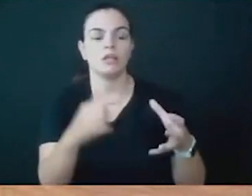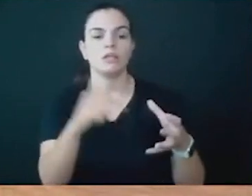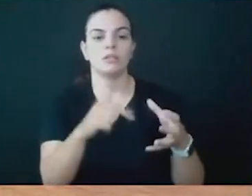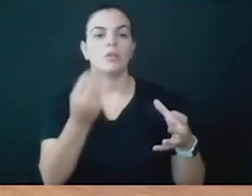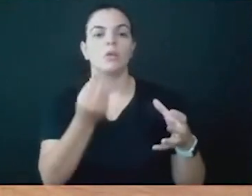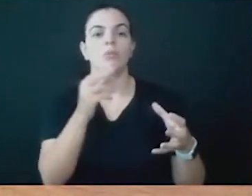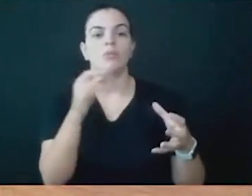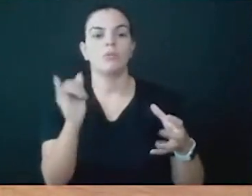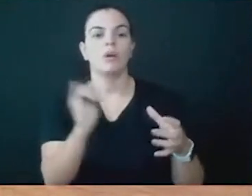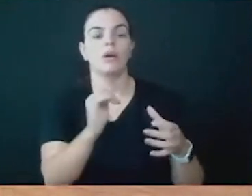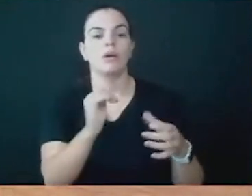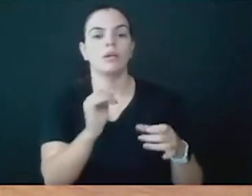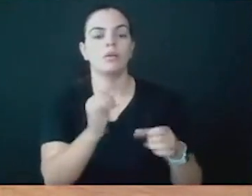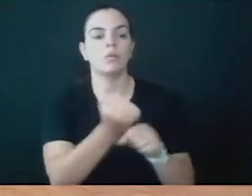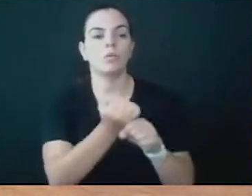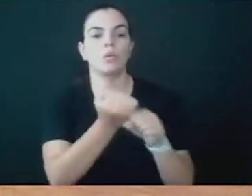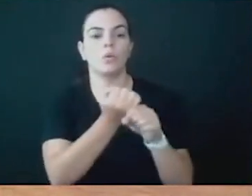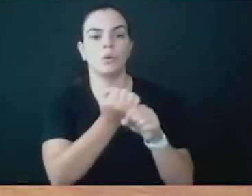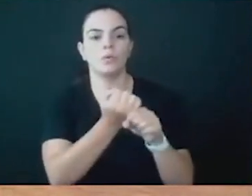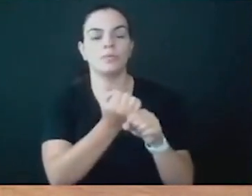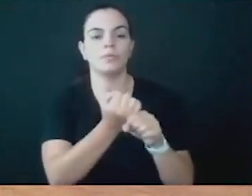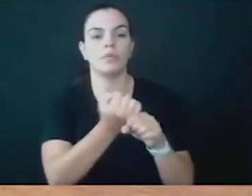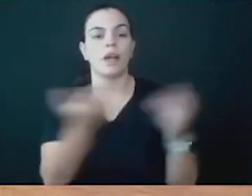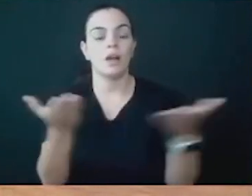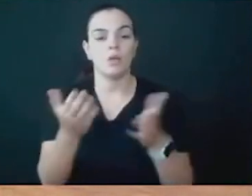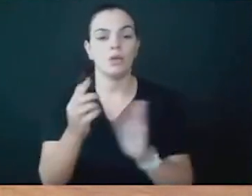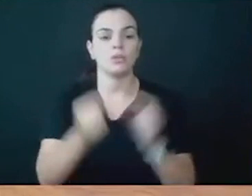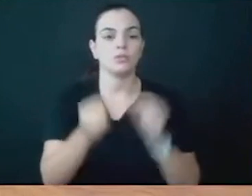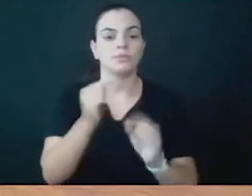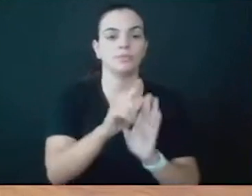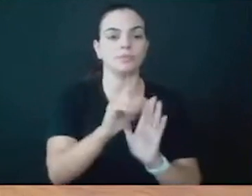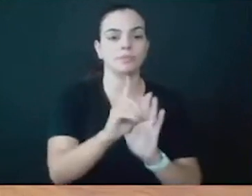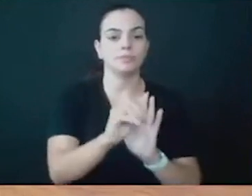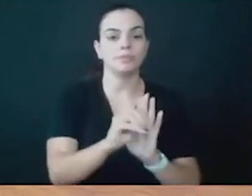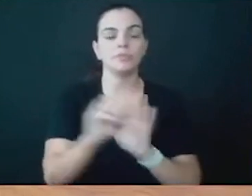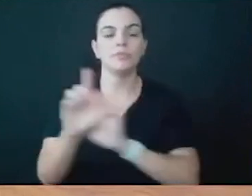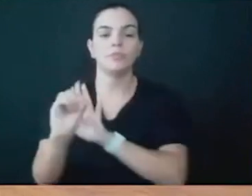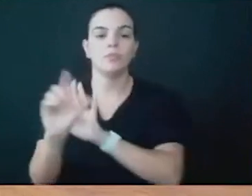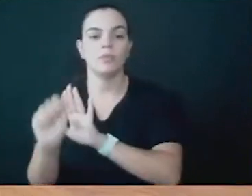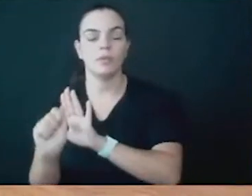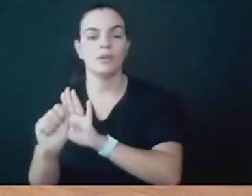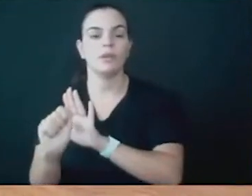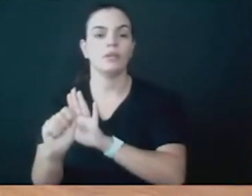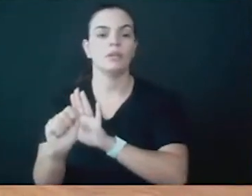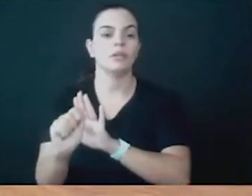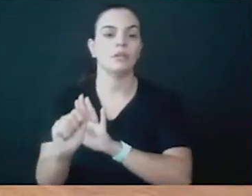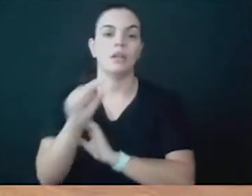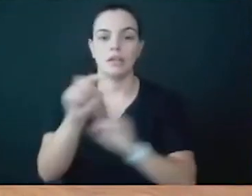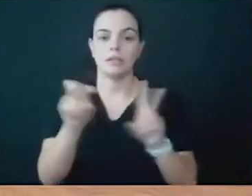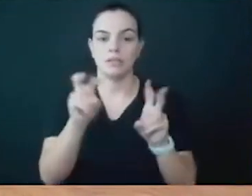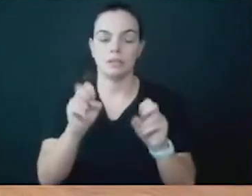na discussão tanto da LDO como da LOA. Esse é um assunto que pode ser trazido aqui também quando vier a Secretaria de Finanças